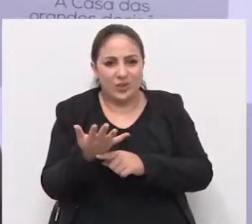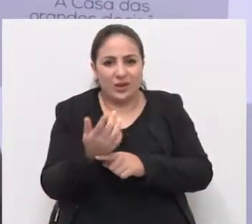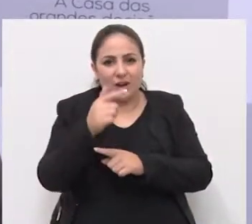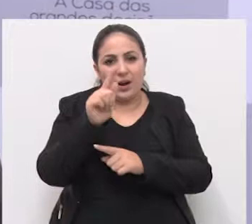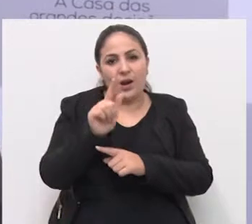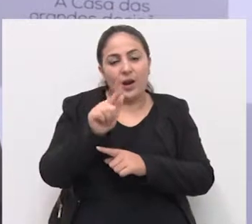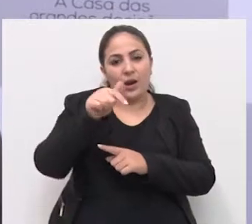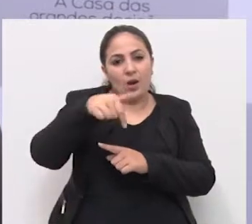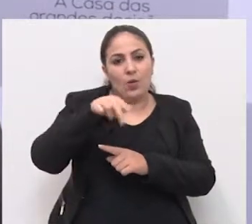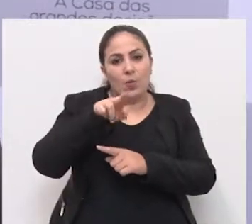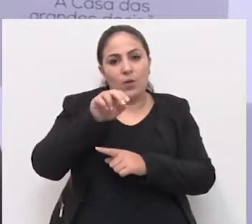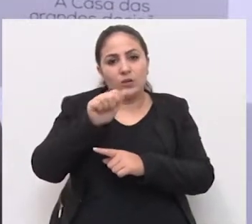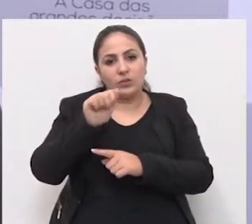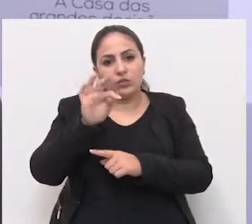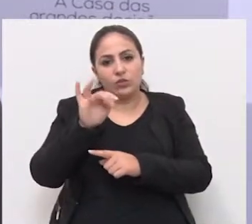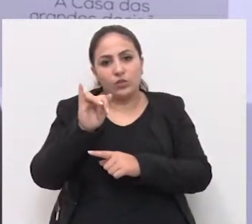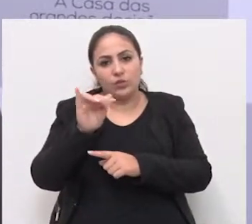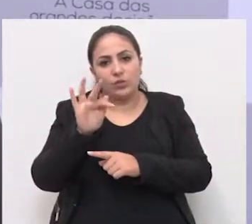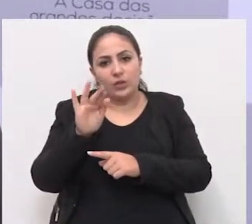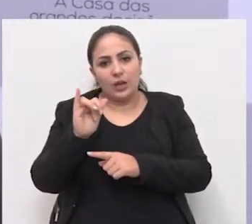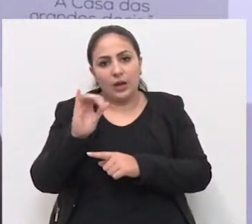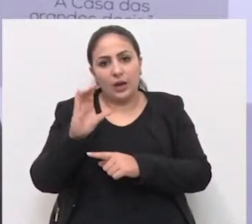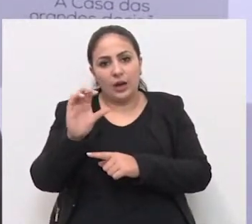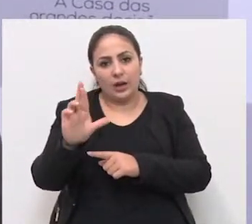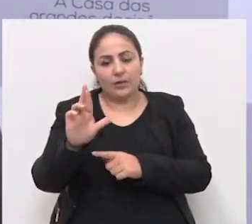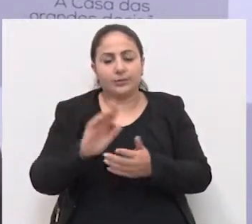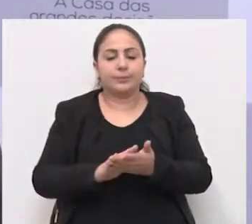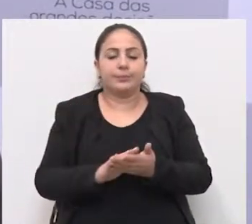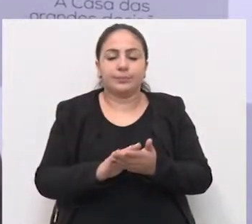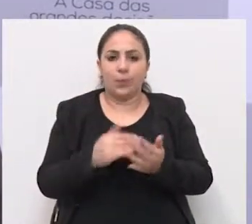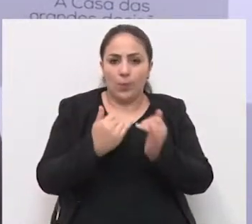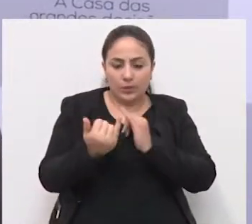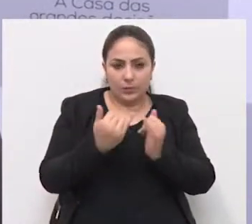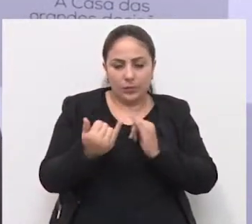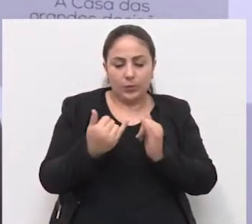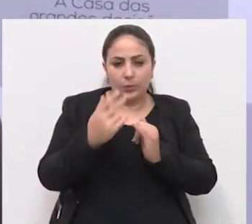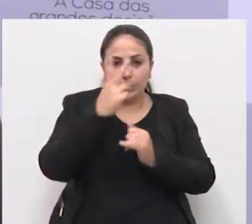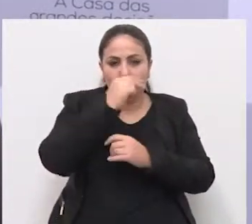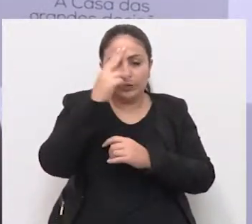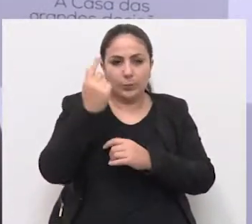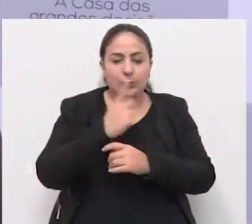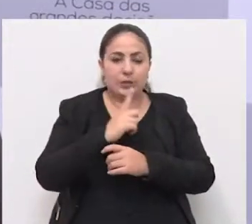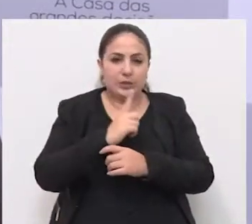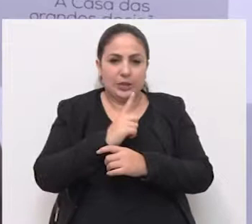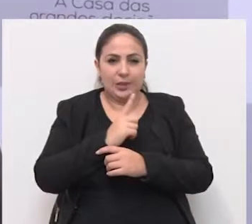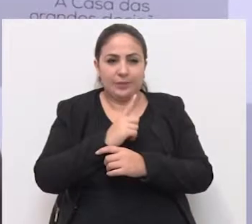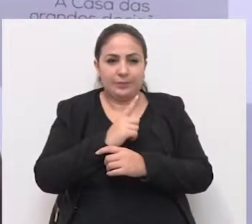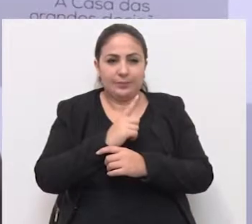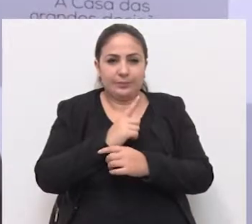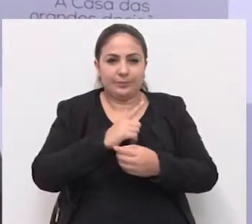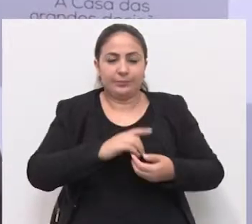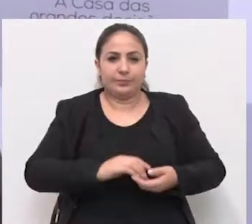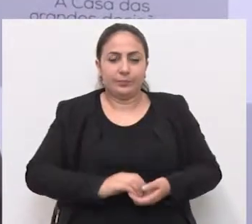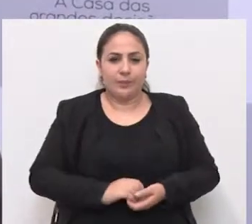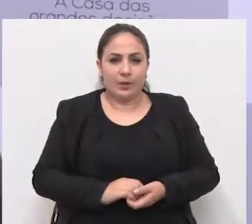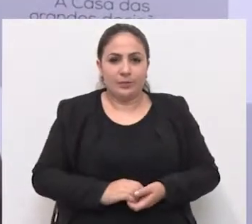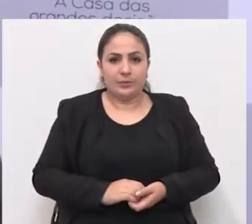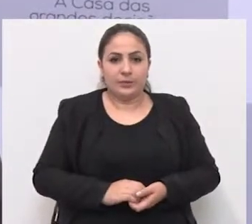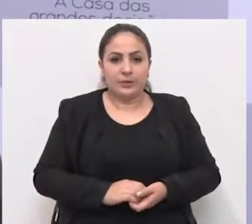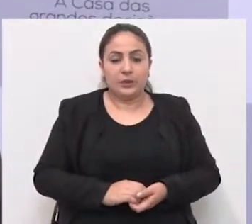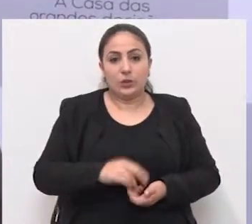o quantificar? Nós temos na previsão ali a construção, vamos dar um exemplo aqui. O município está prevendo